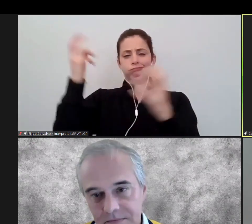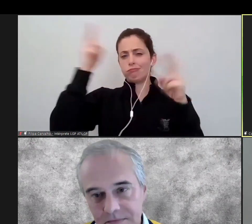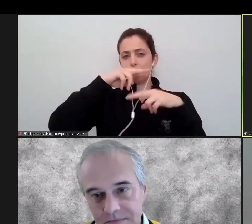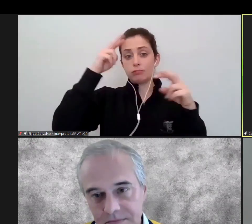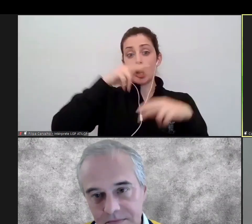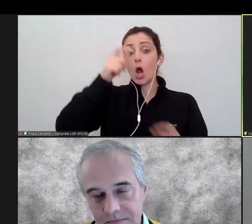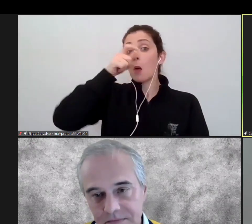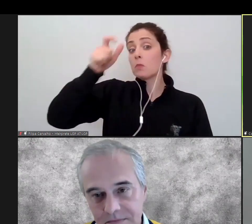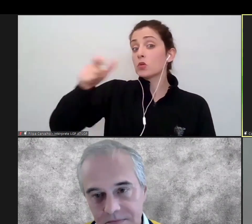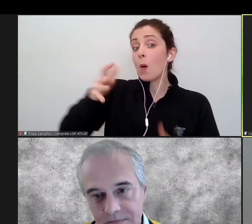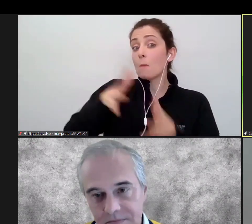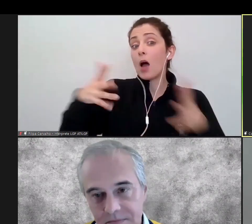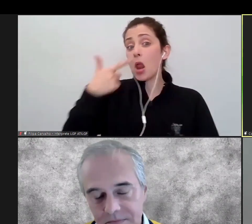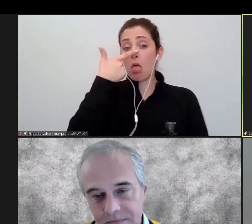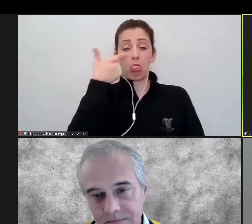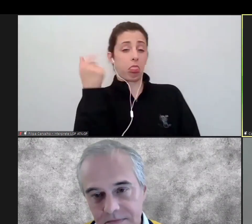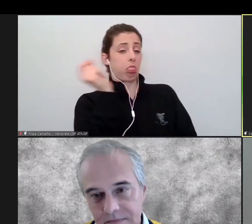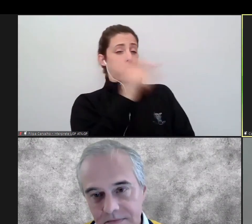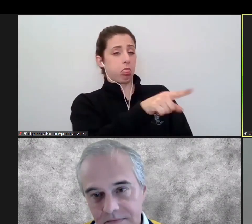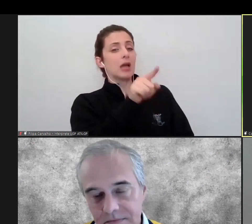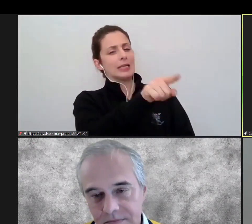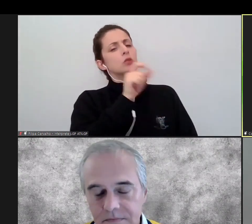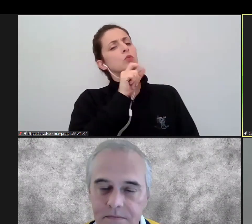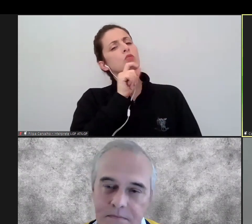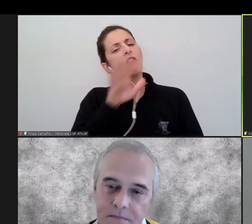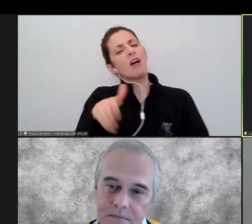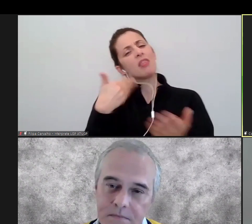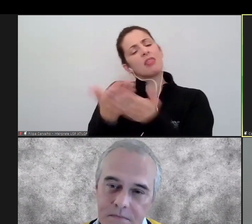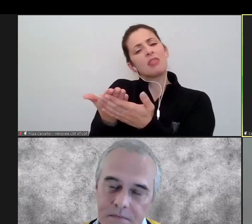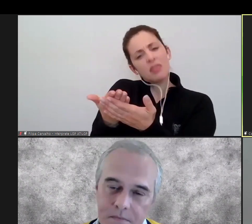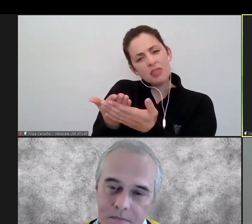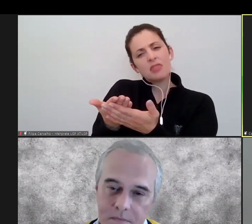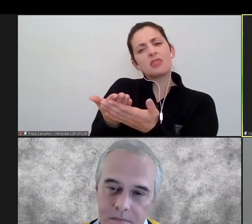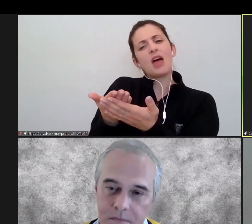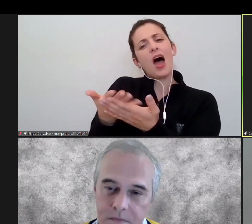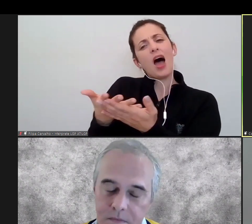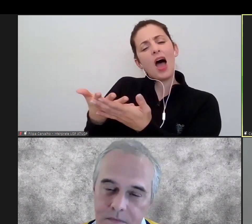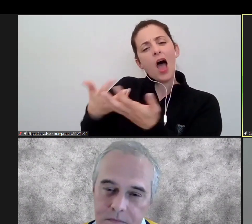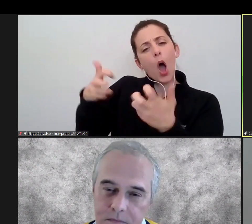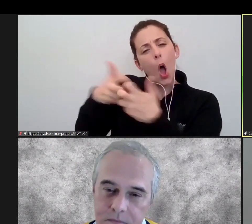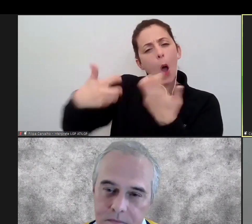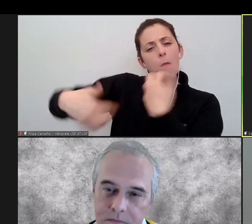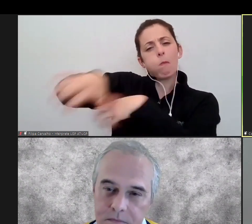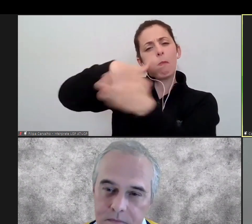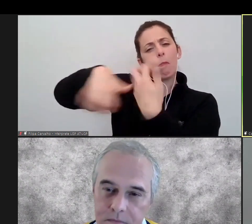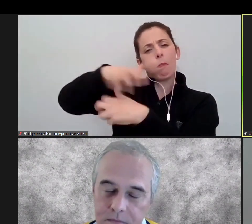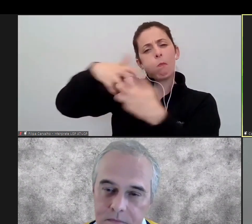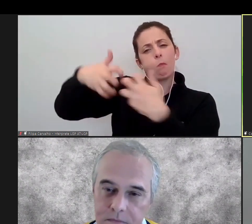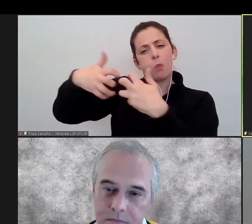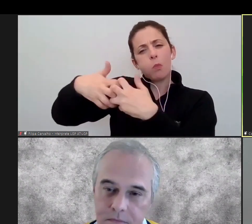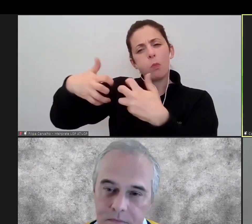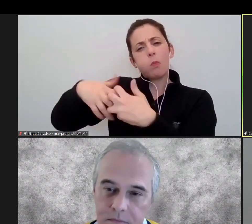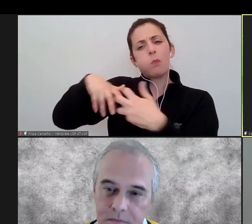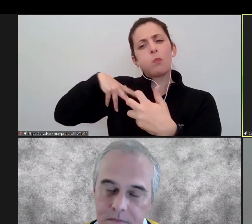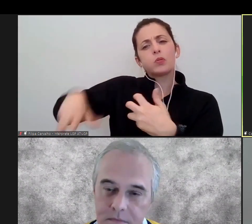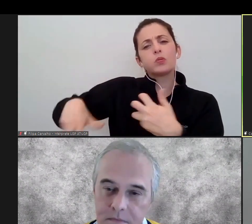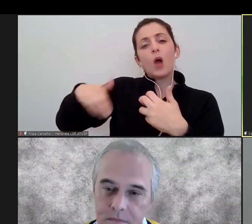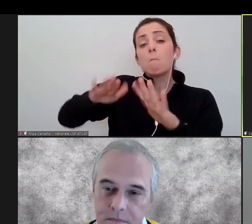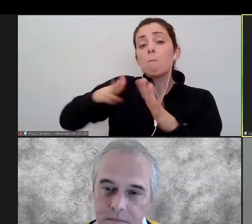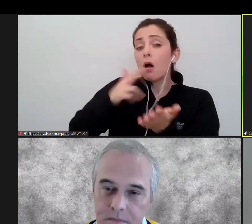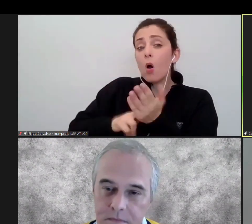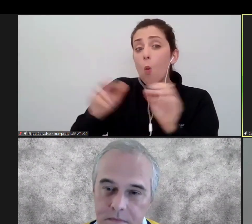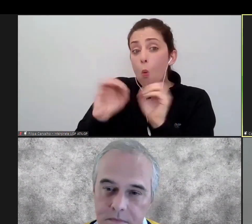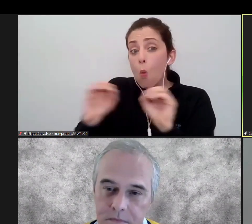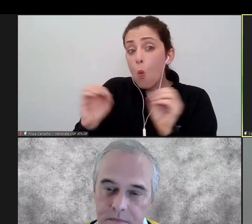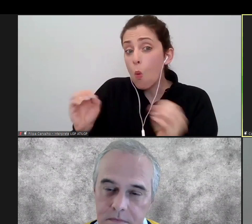liga a isto, não promove de forma desadequada um conflito que não existe em Portugal entre raças. Não estaremos a falar